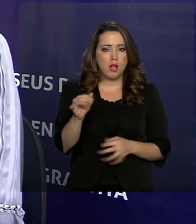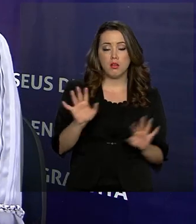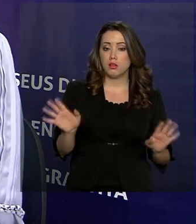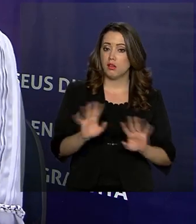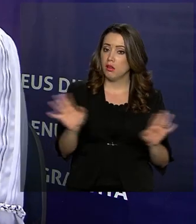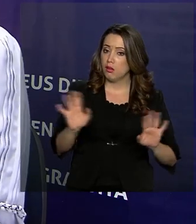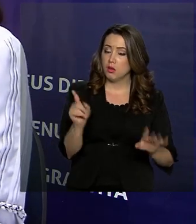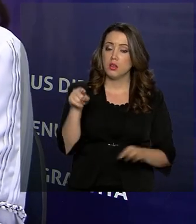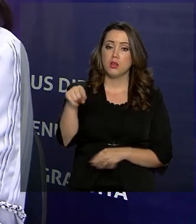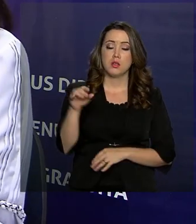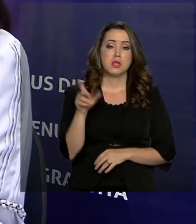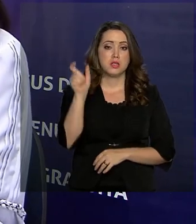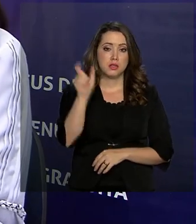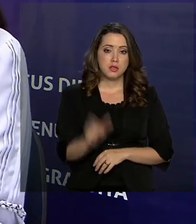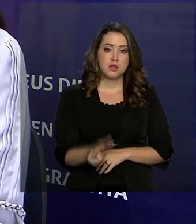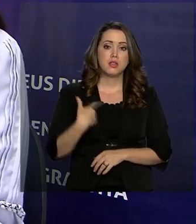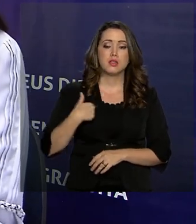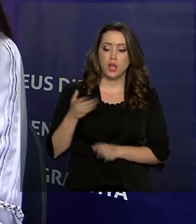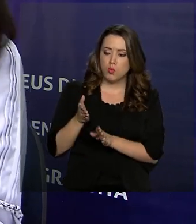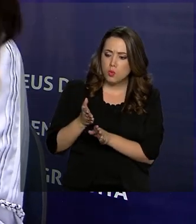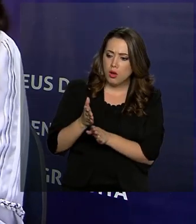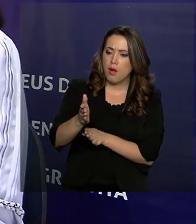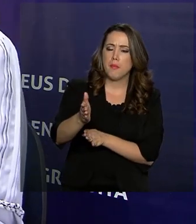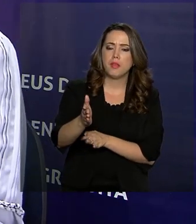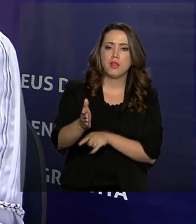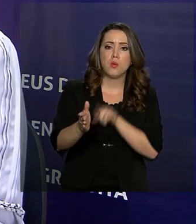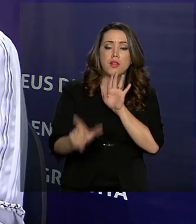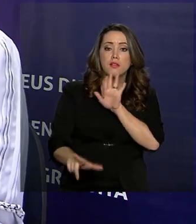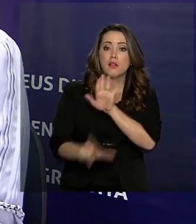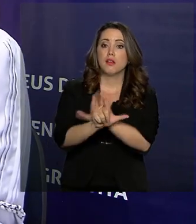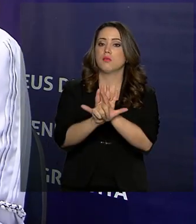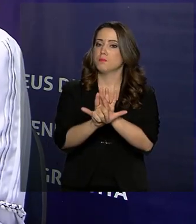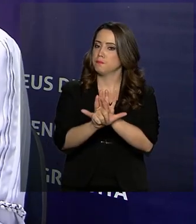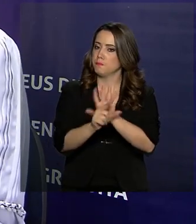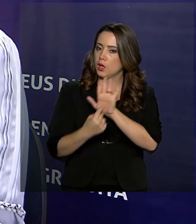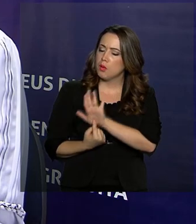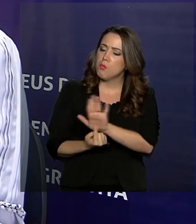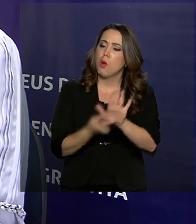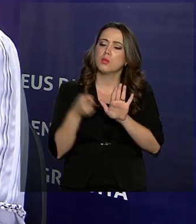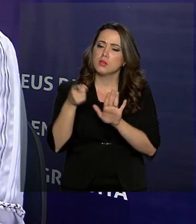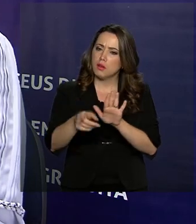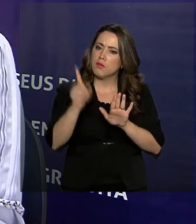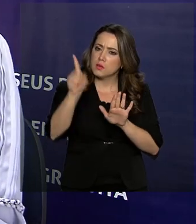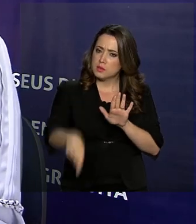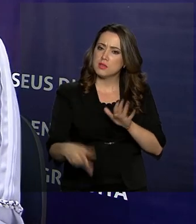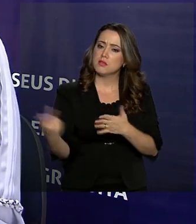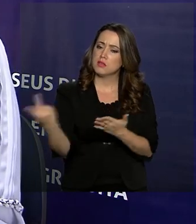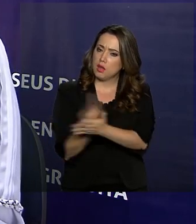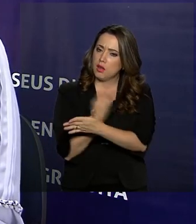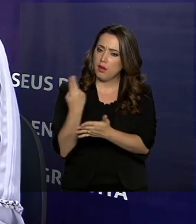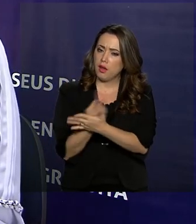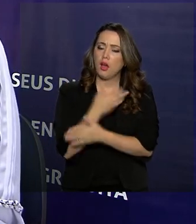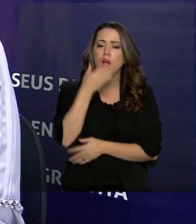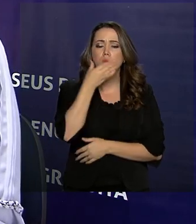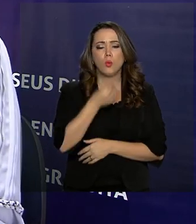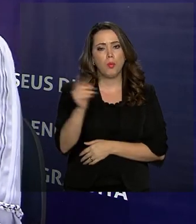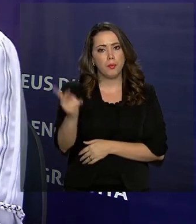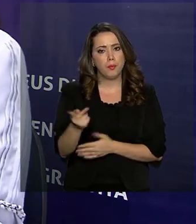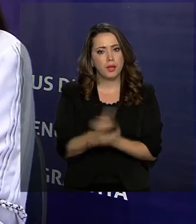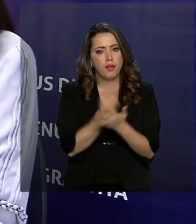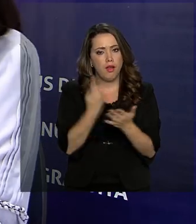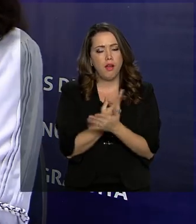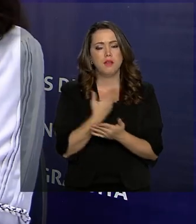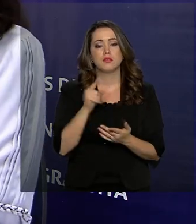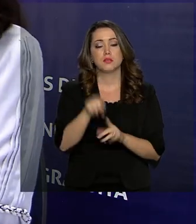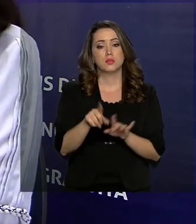importa, vai ter uma linha que é a lei que vai dizer que você, homem, é um importunador.